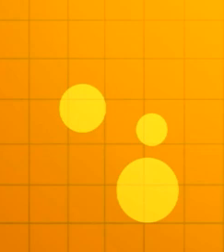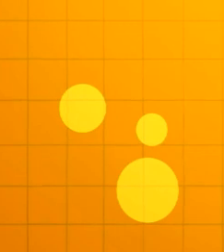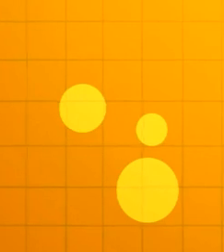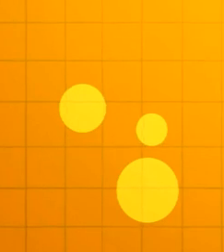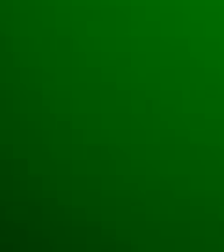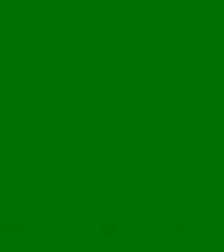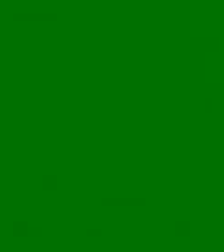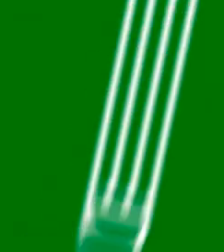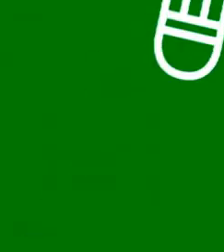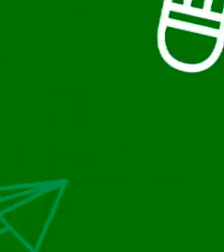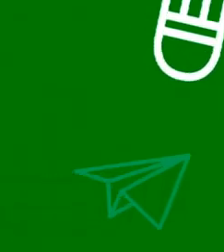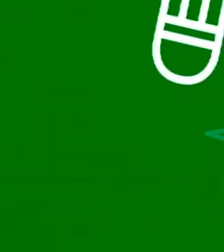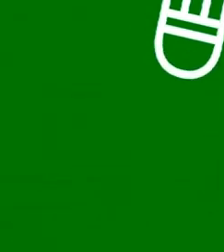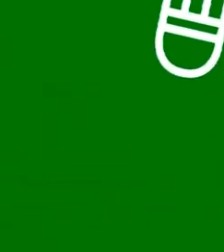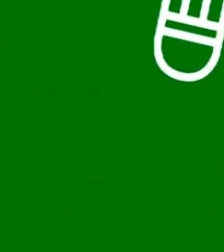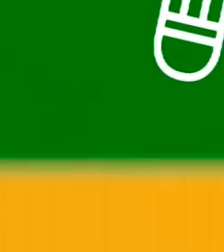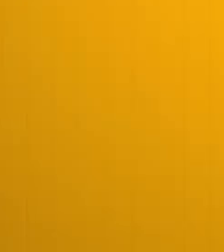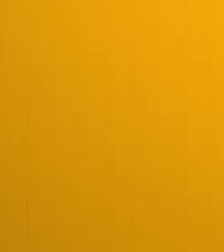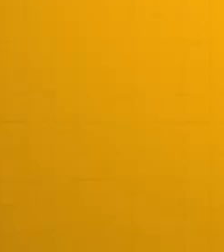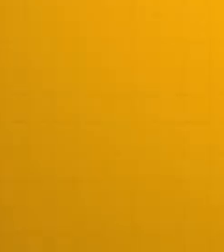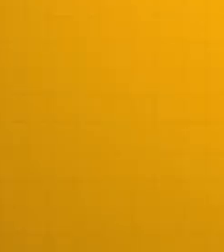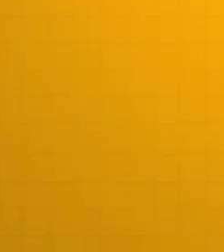oi galera